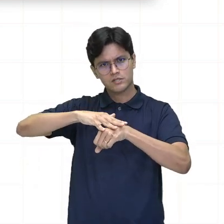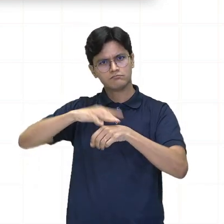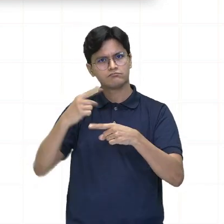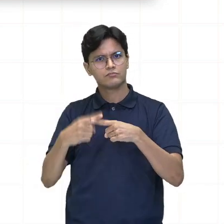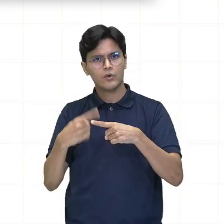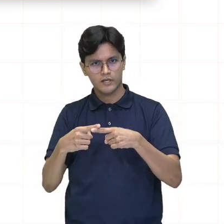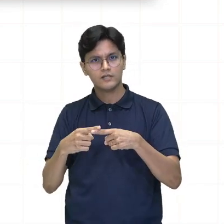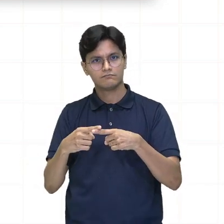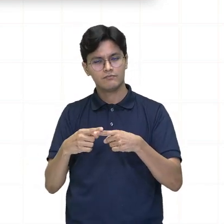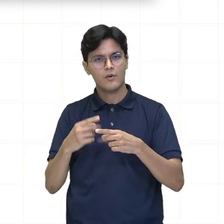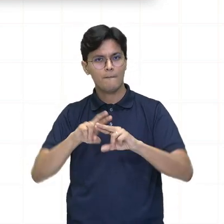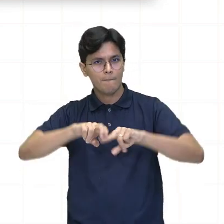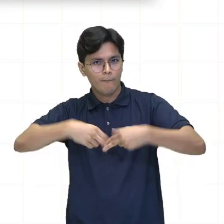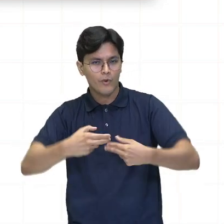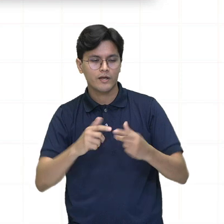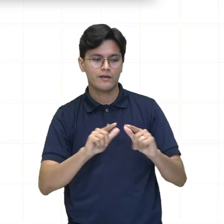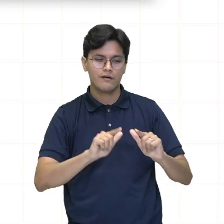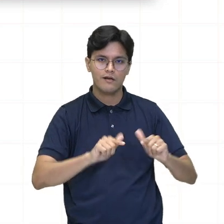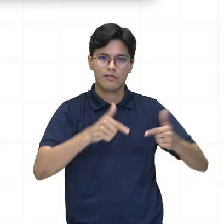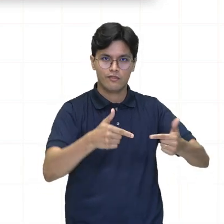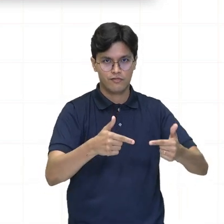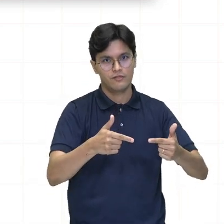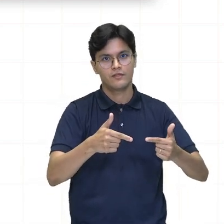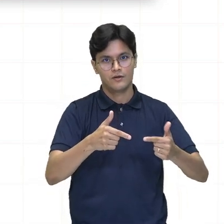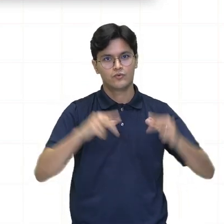homem começa a